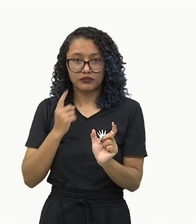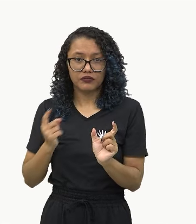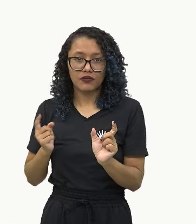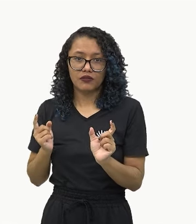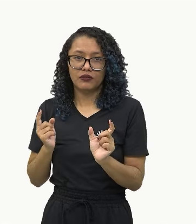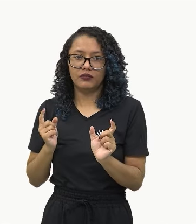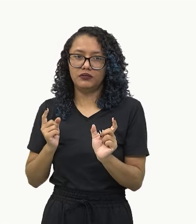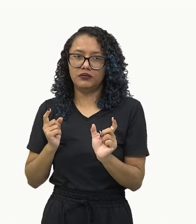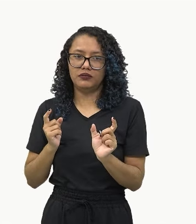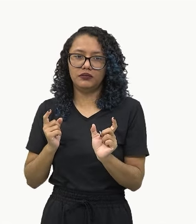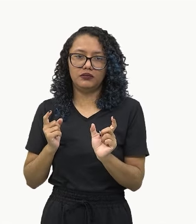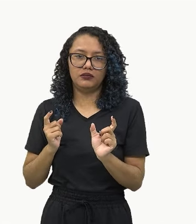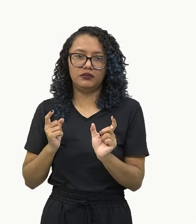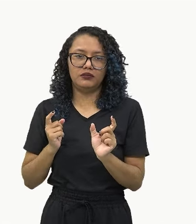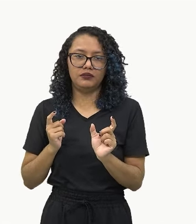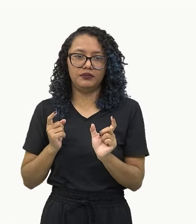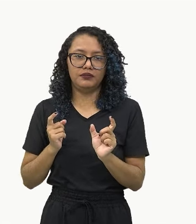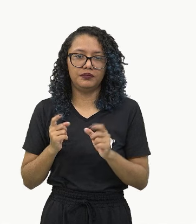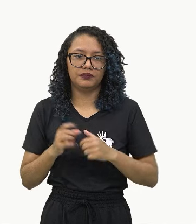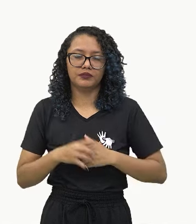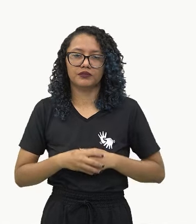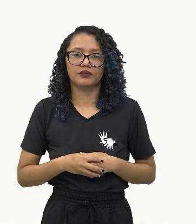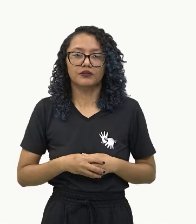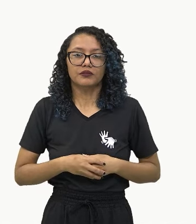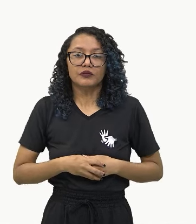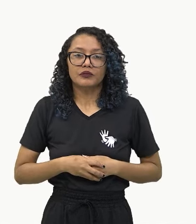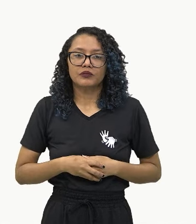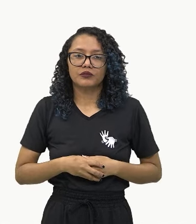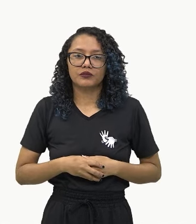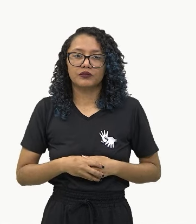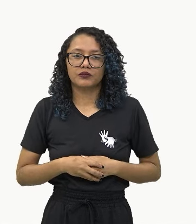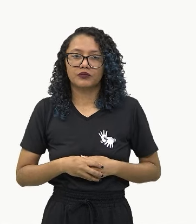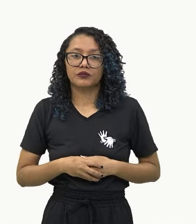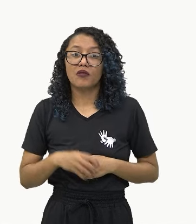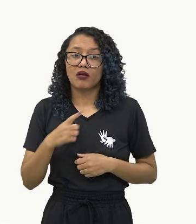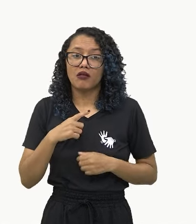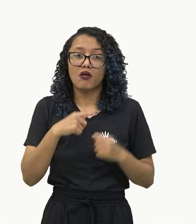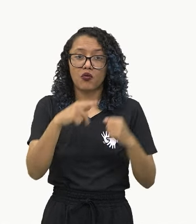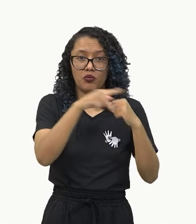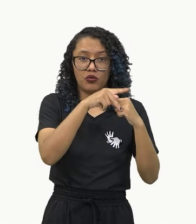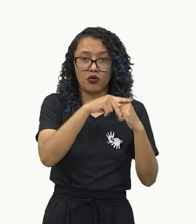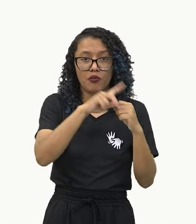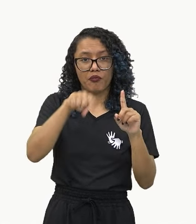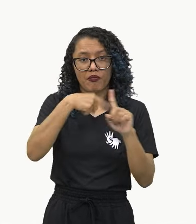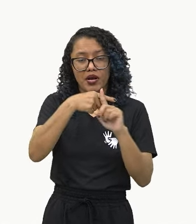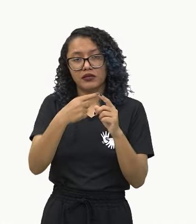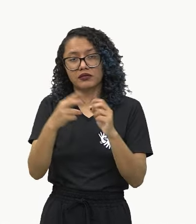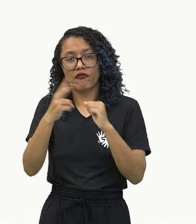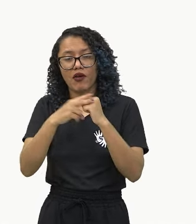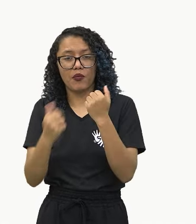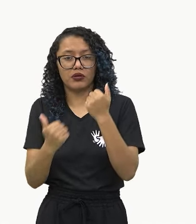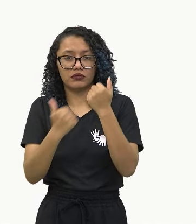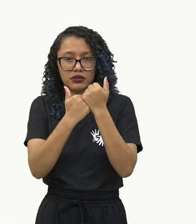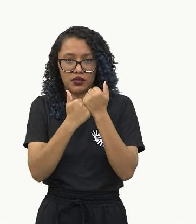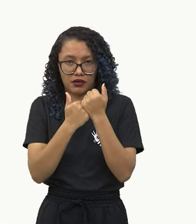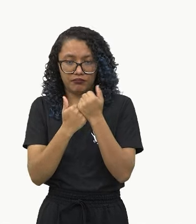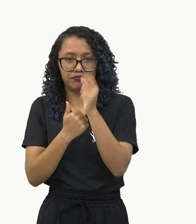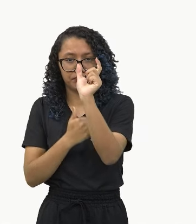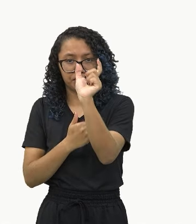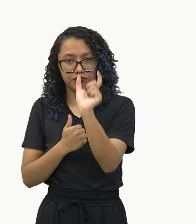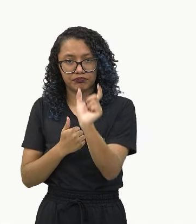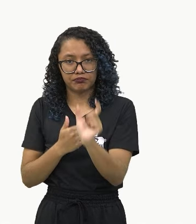hemos, vosotros, vosotras, habéis, ellos, ellas e ustedes han. Então,